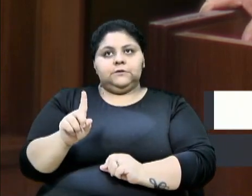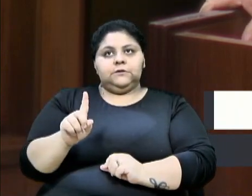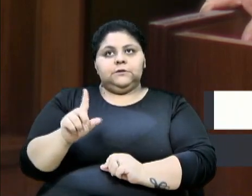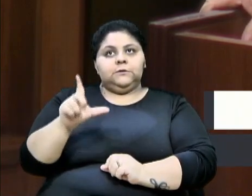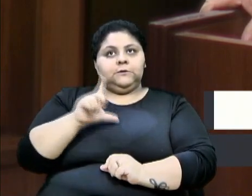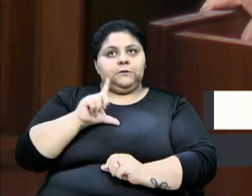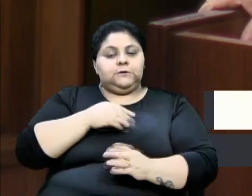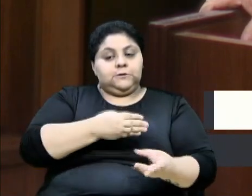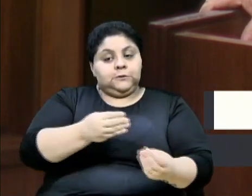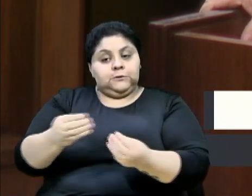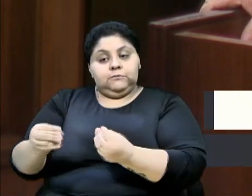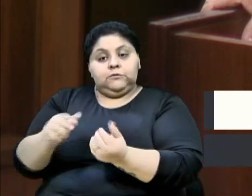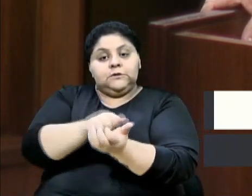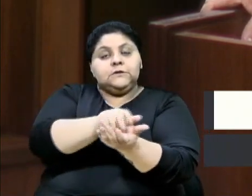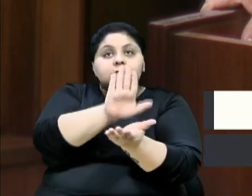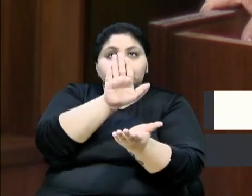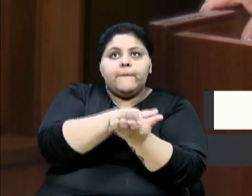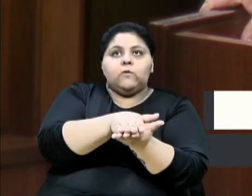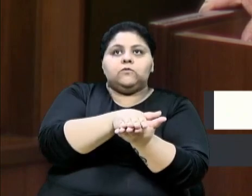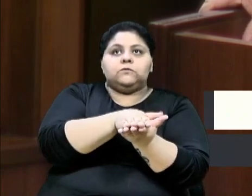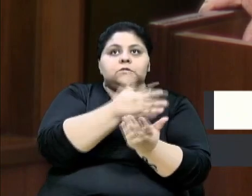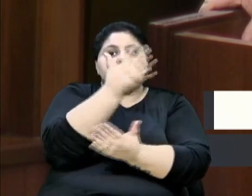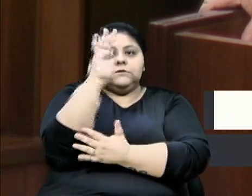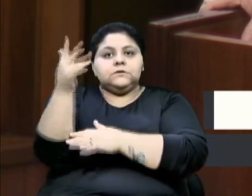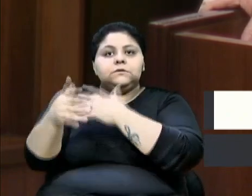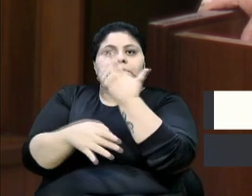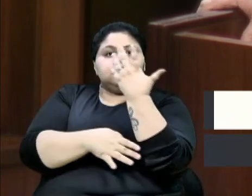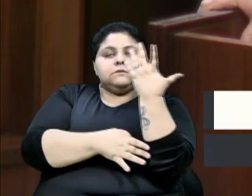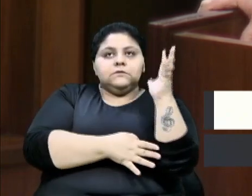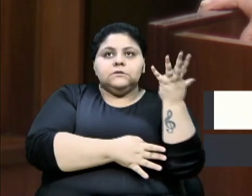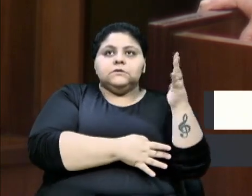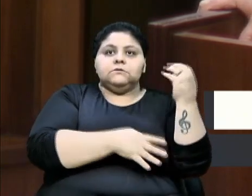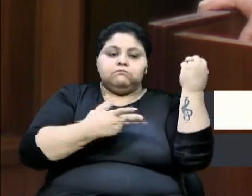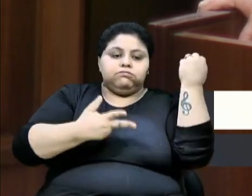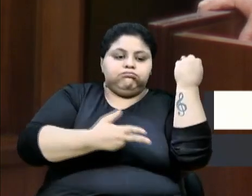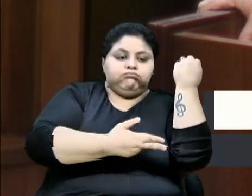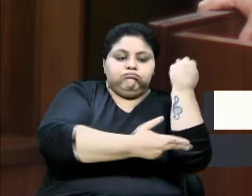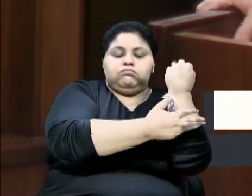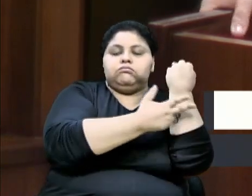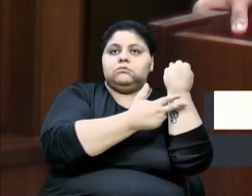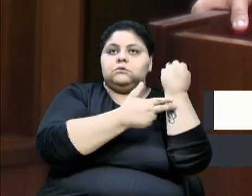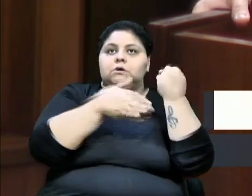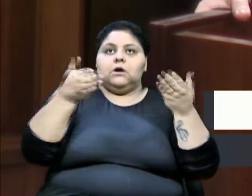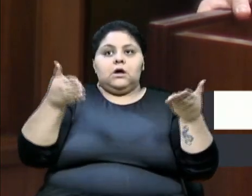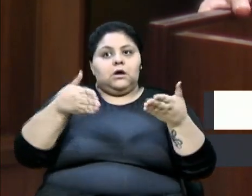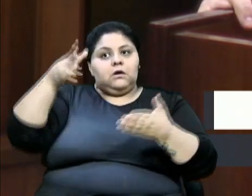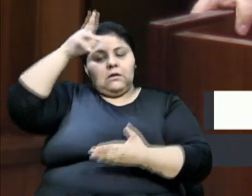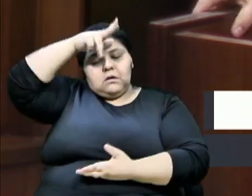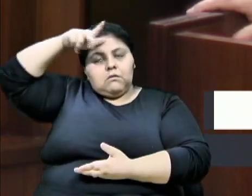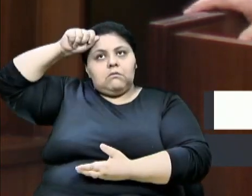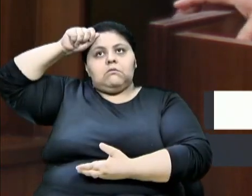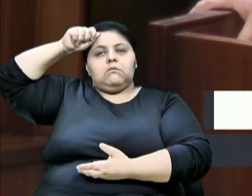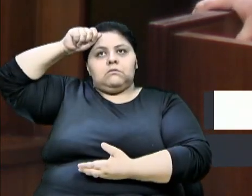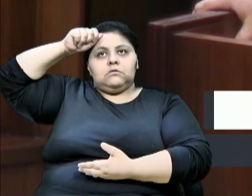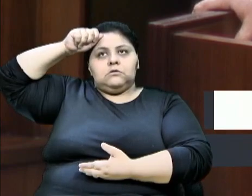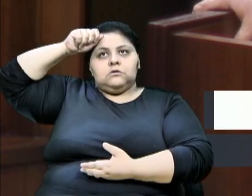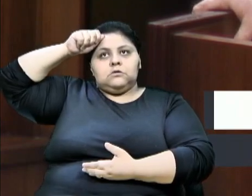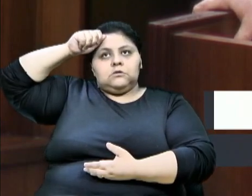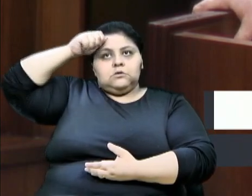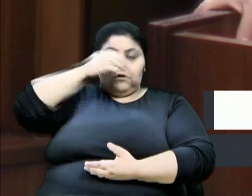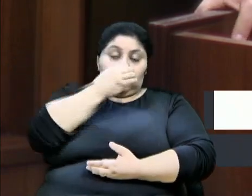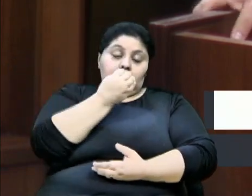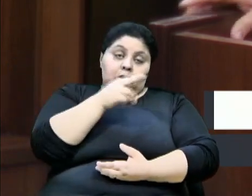tu quer matar a ovelha, tu quer matar o porco. Então, ou tu protege todos os animais, tu defende todos os animais, ou é só